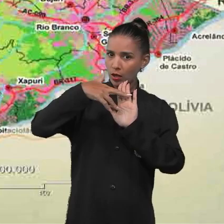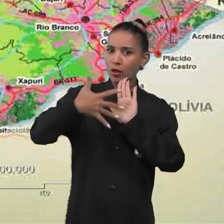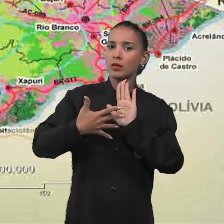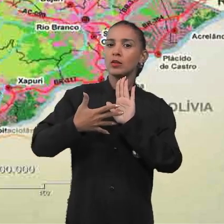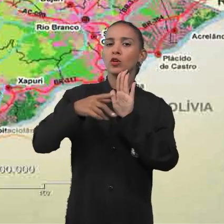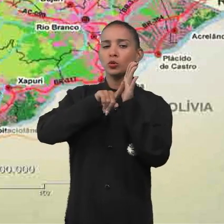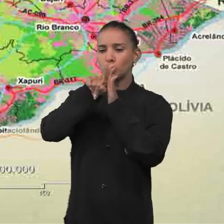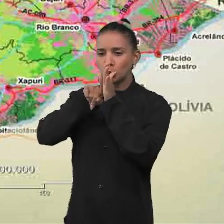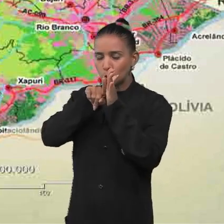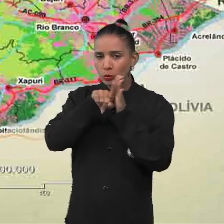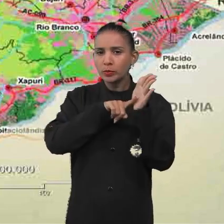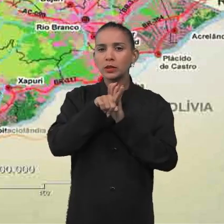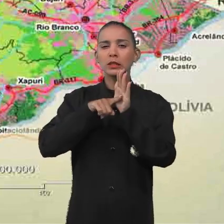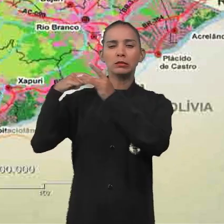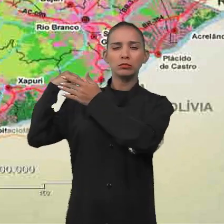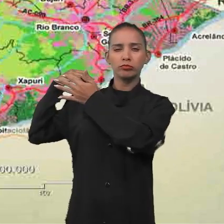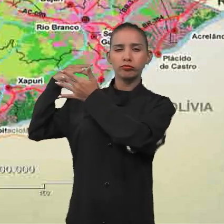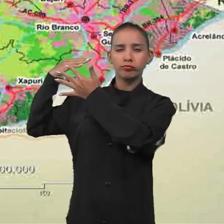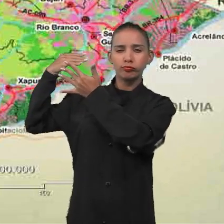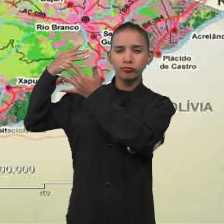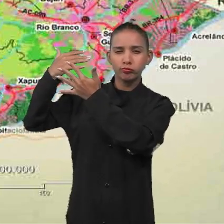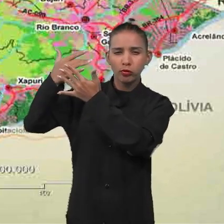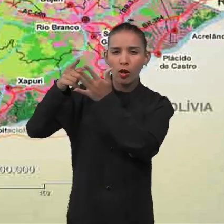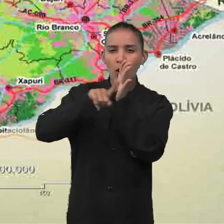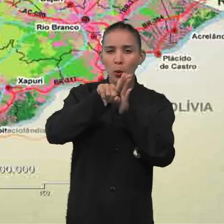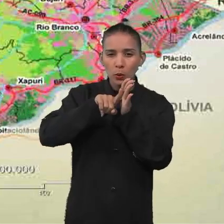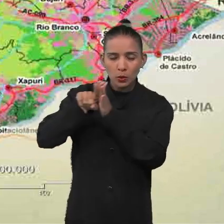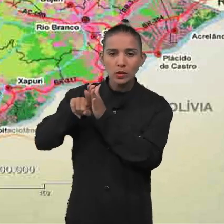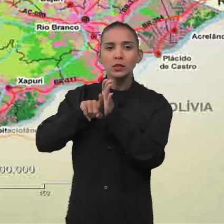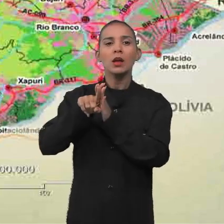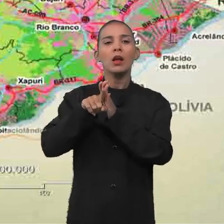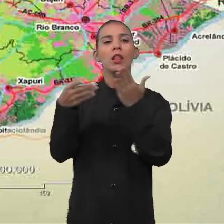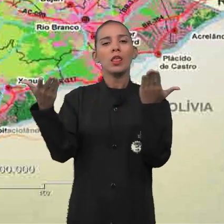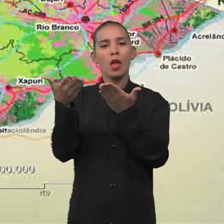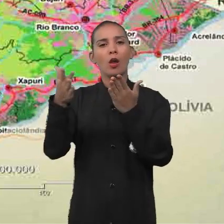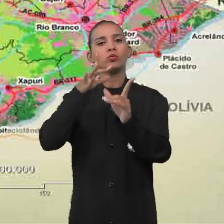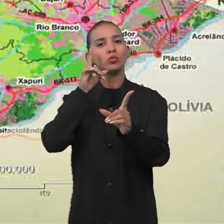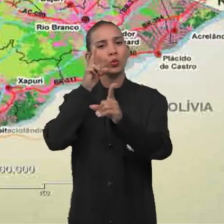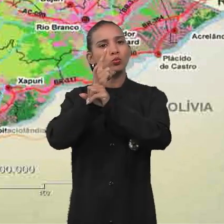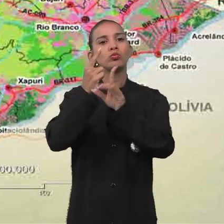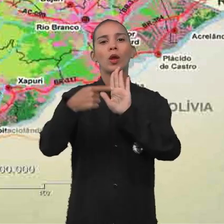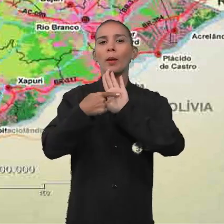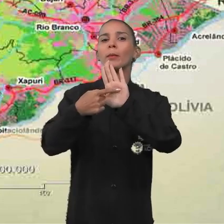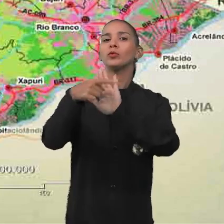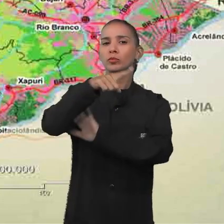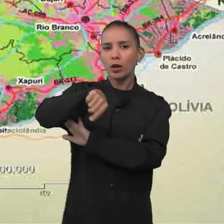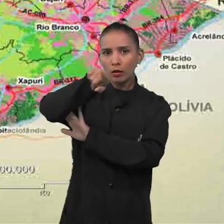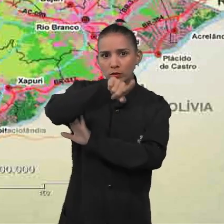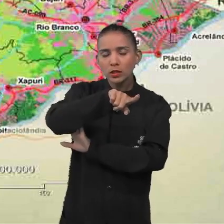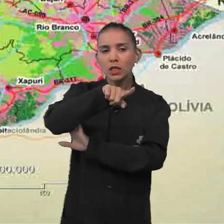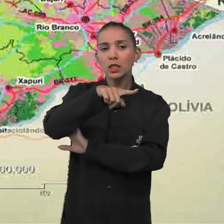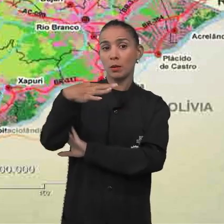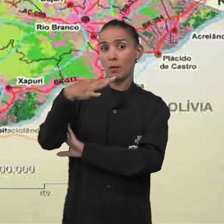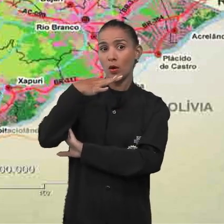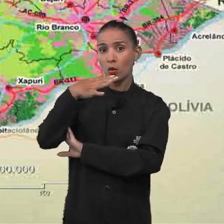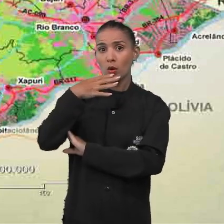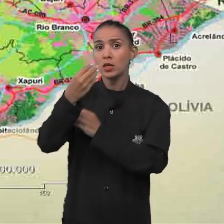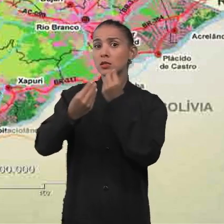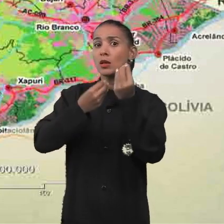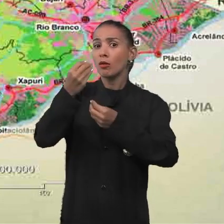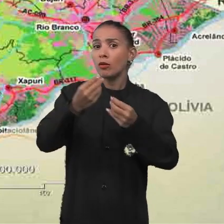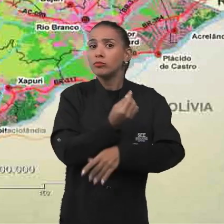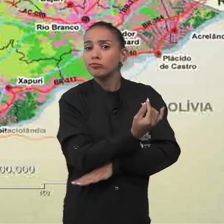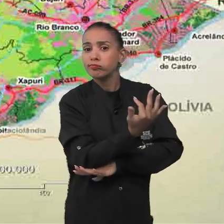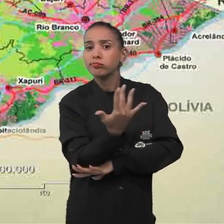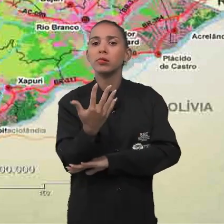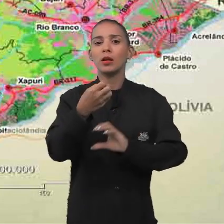estudo feito aí ao longo de vários anos e a gente tem como resultado, então, essas características da vegetação acreana. Aí nós